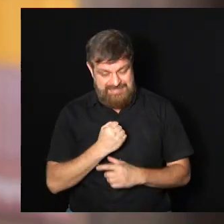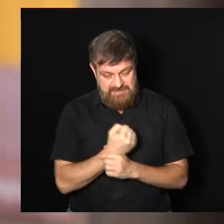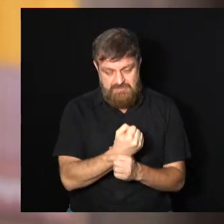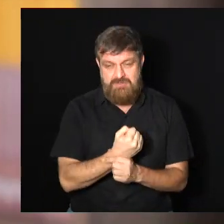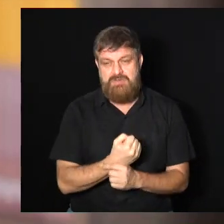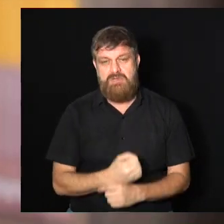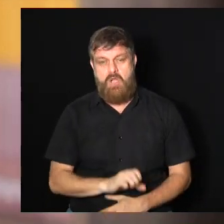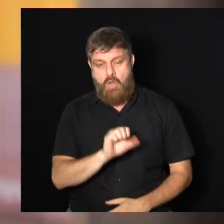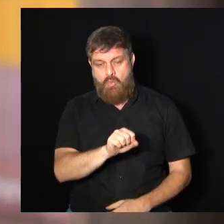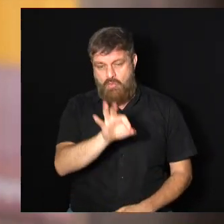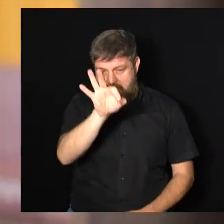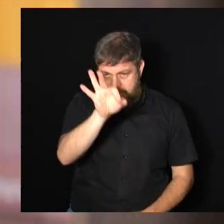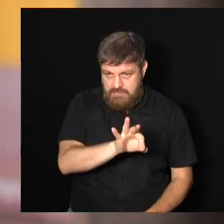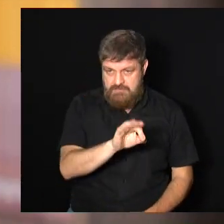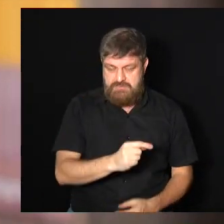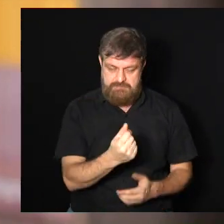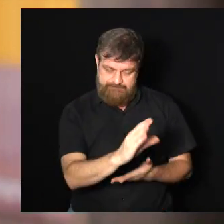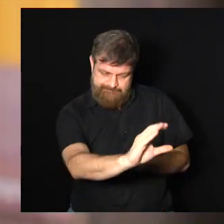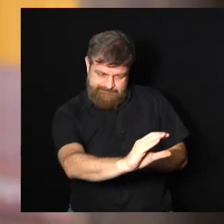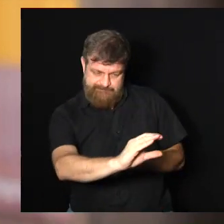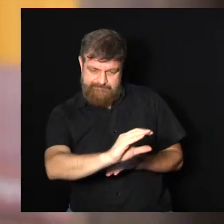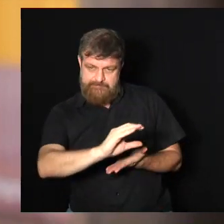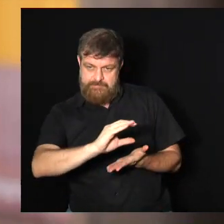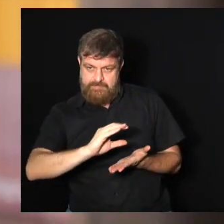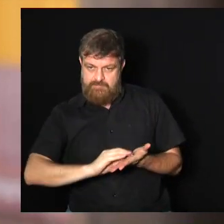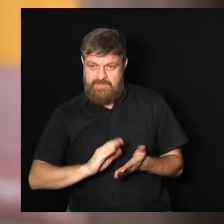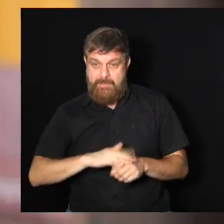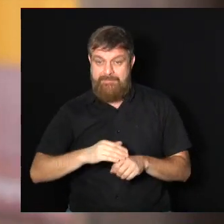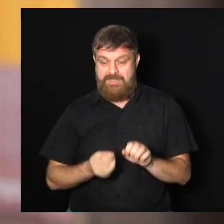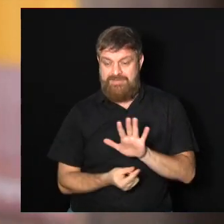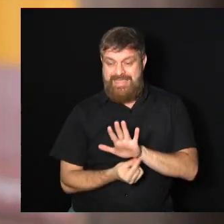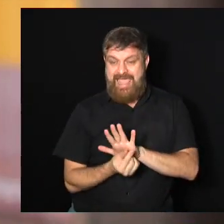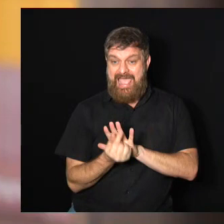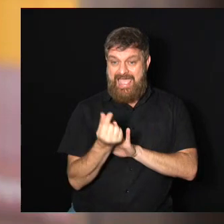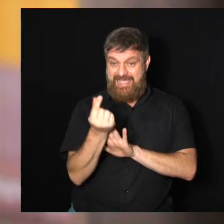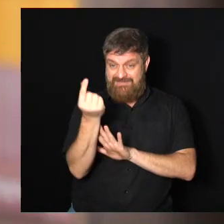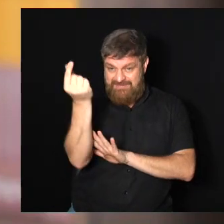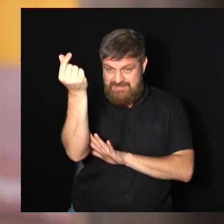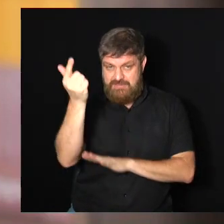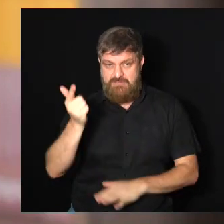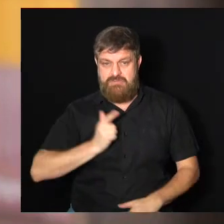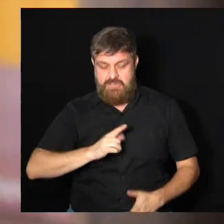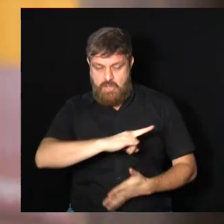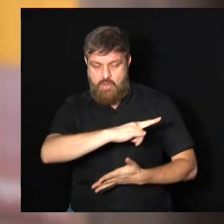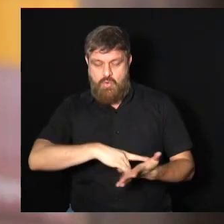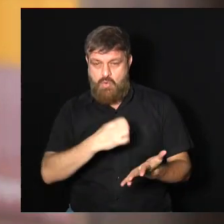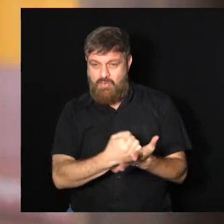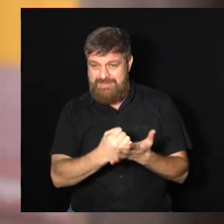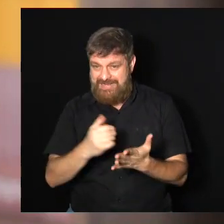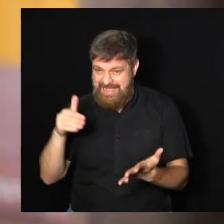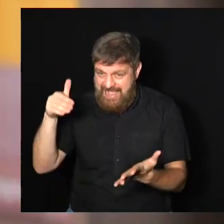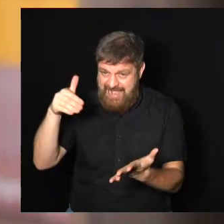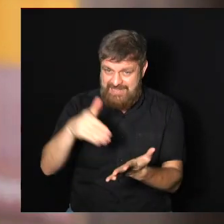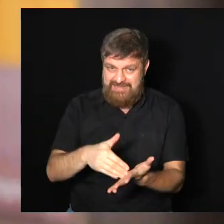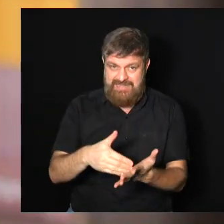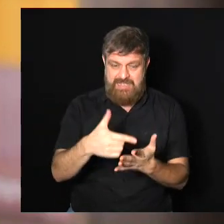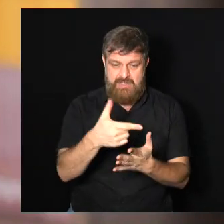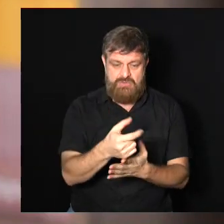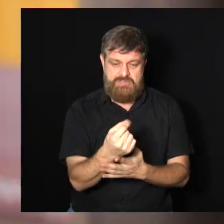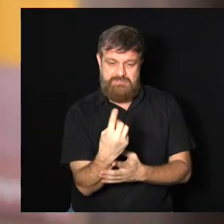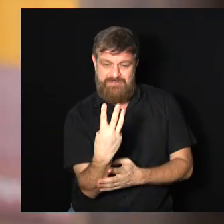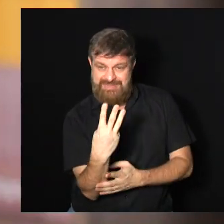ano 8% de rendimento acima da inflação, porque os contratos eles são feitos até 2035 desse